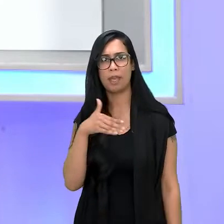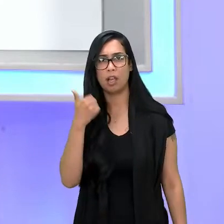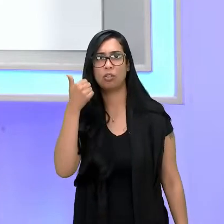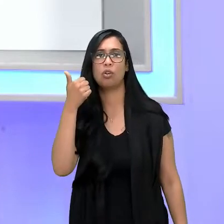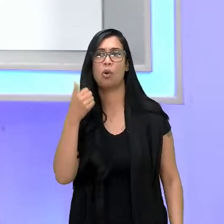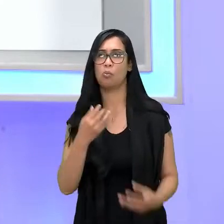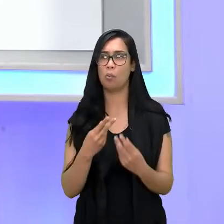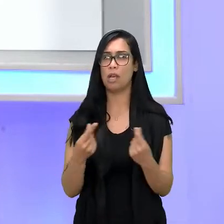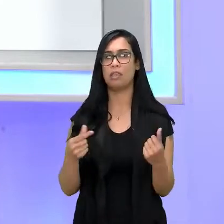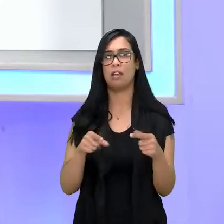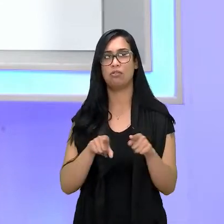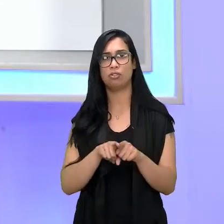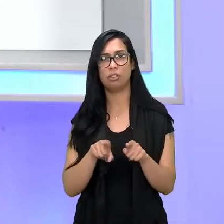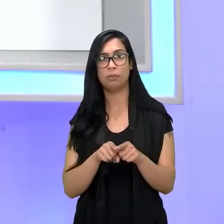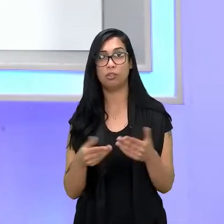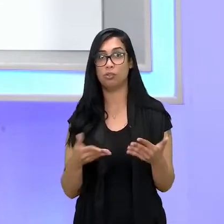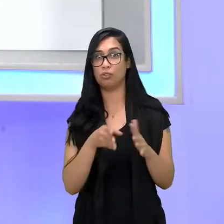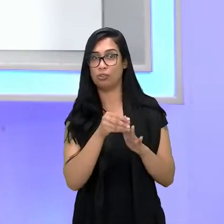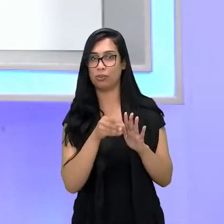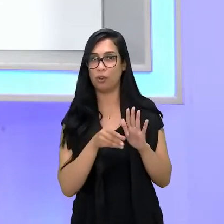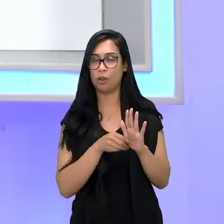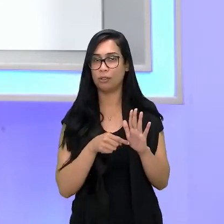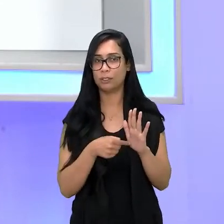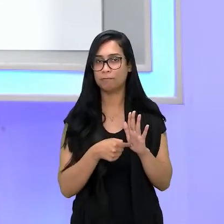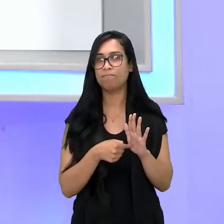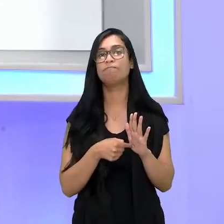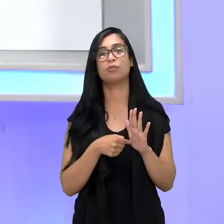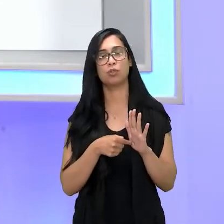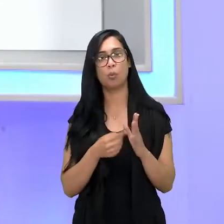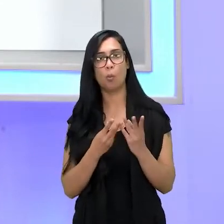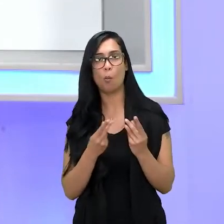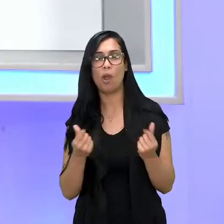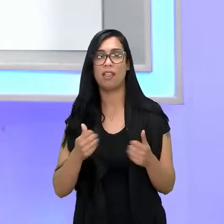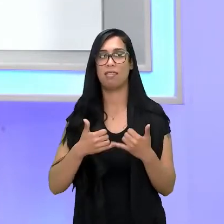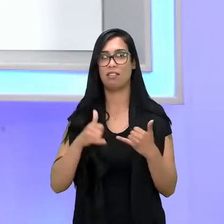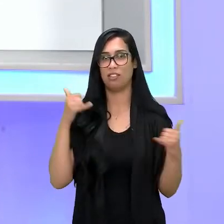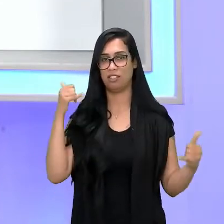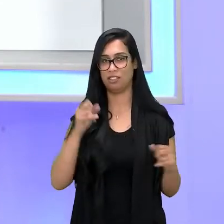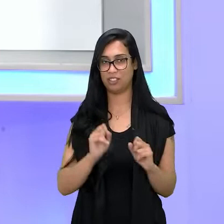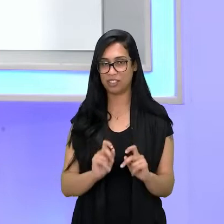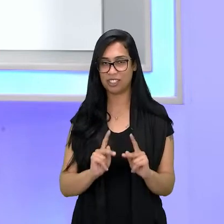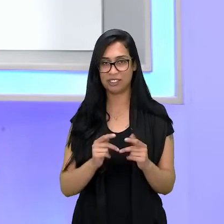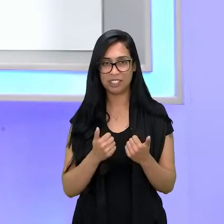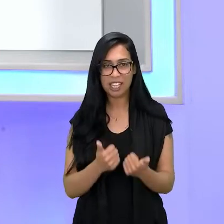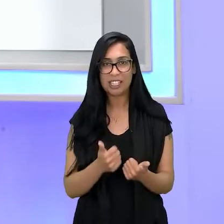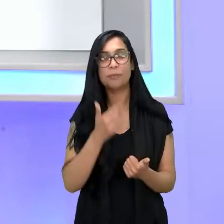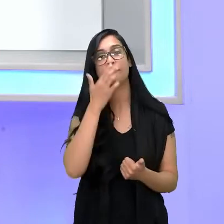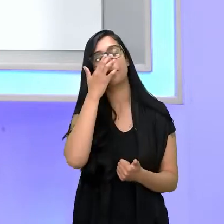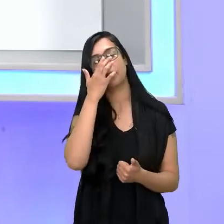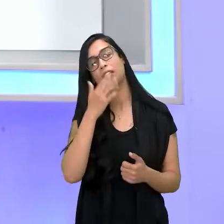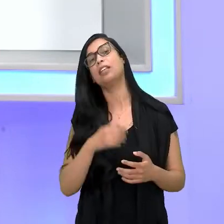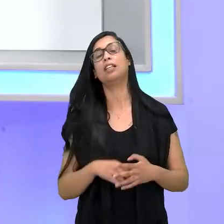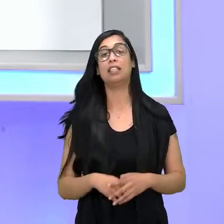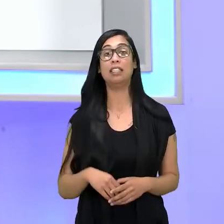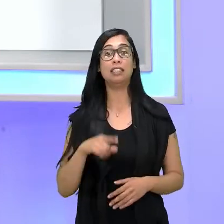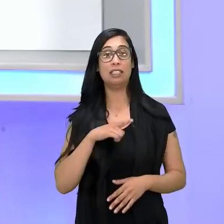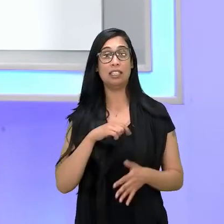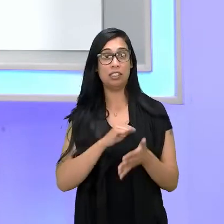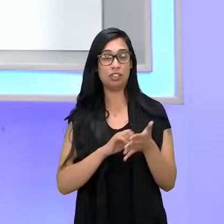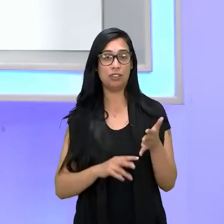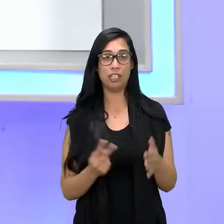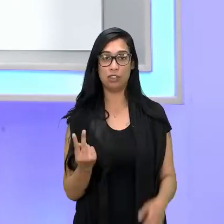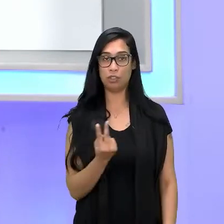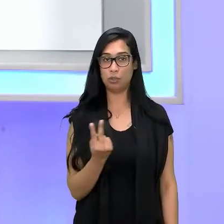aqui neste componente eficiência energética. Estamos juntos aí. Nós estamos chegando na sistematização da atividade 2. Lá